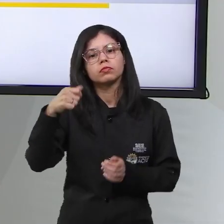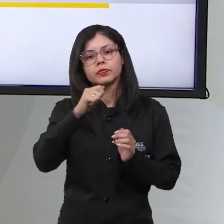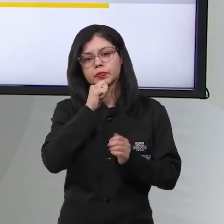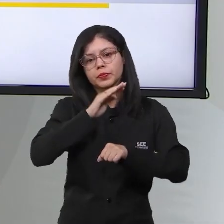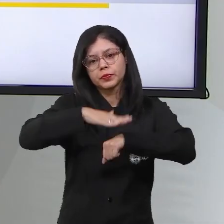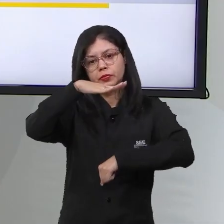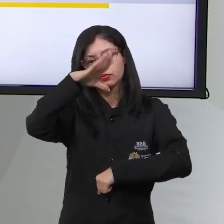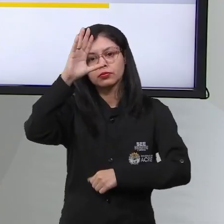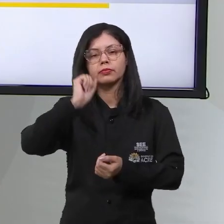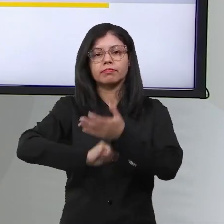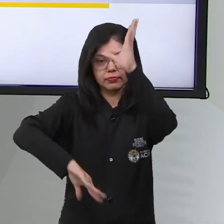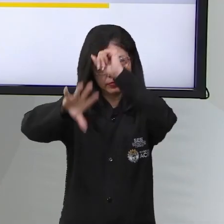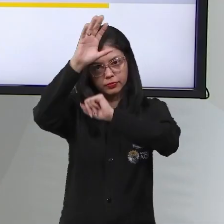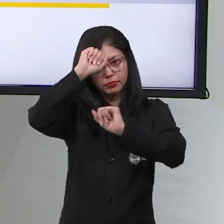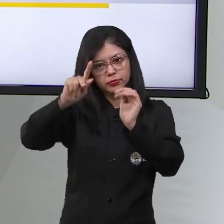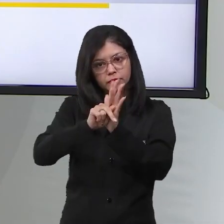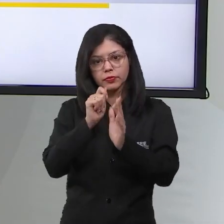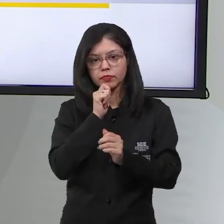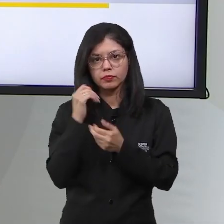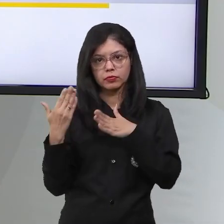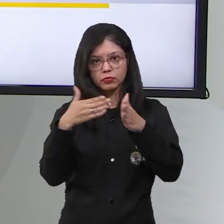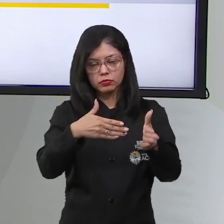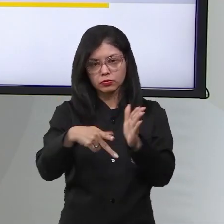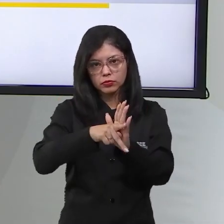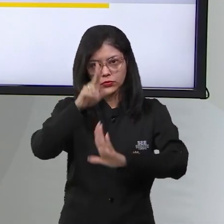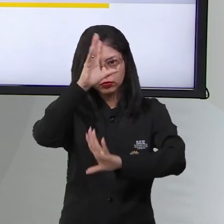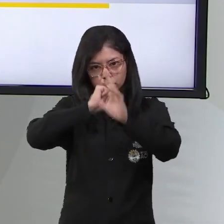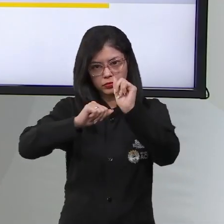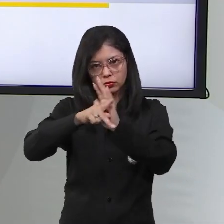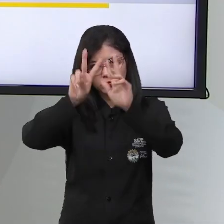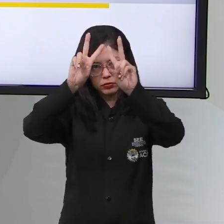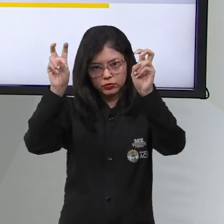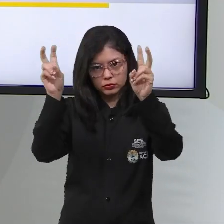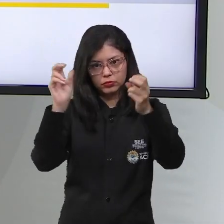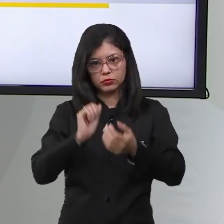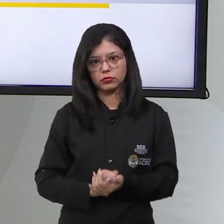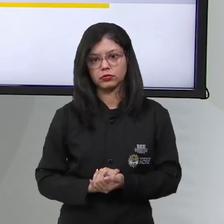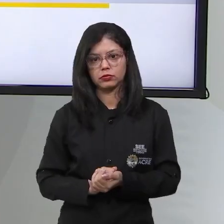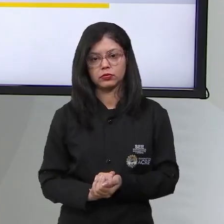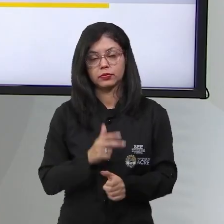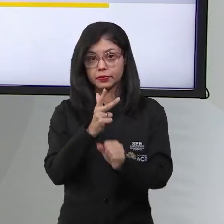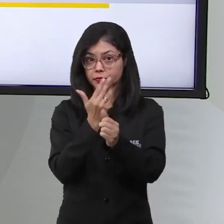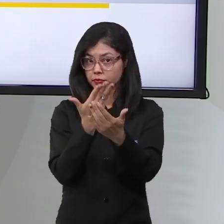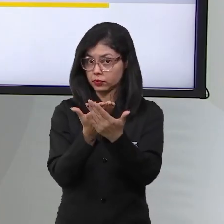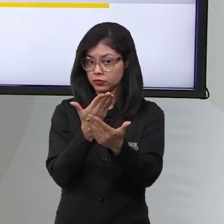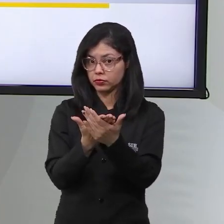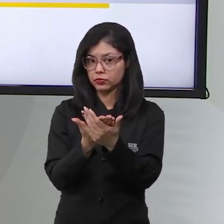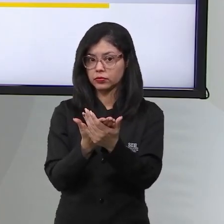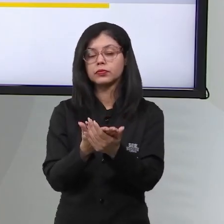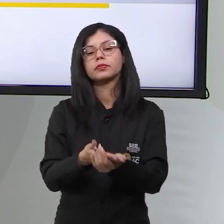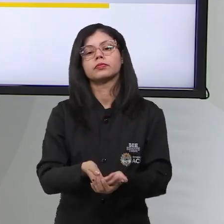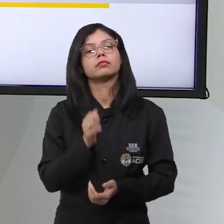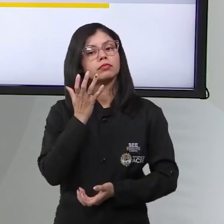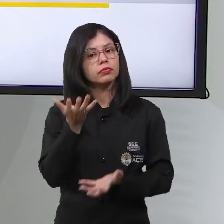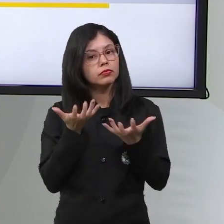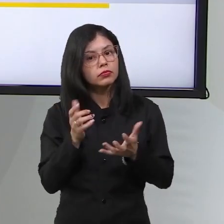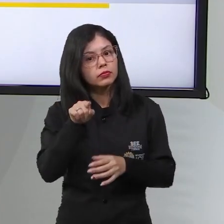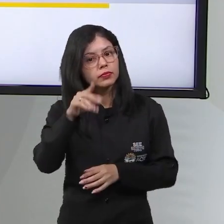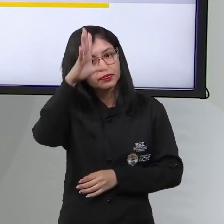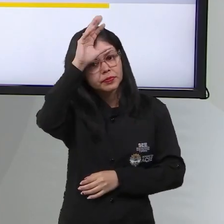a respeito deste objeto de conhecimento. Nesta videoaula, eu almejo que